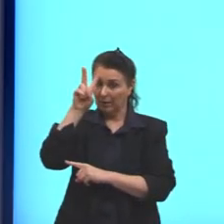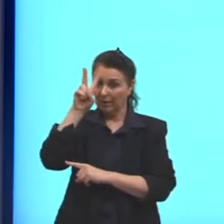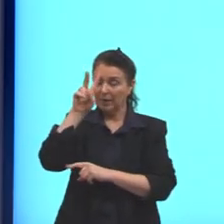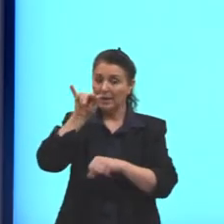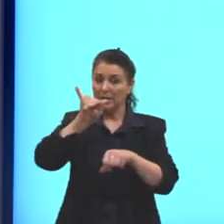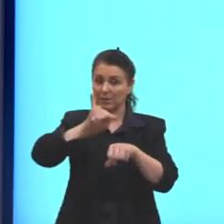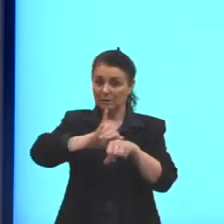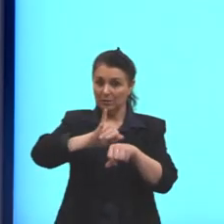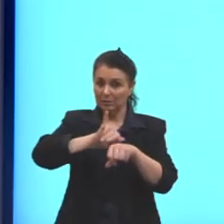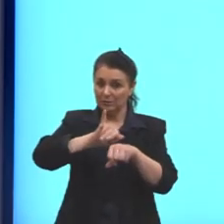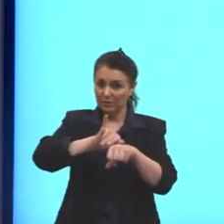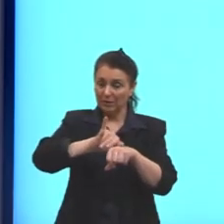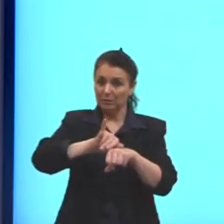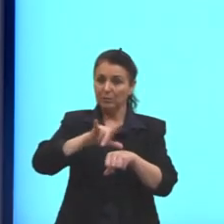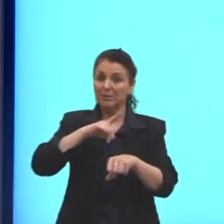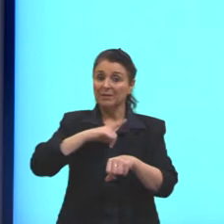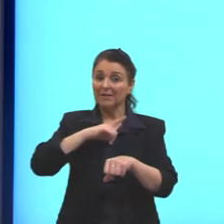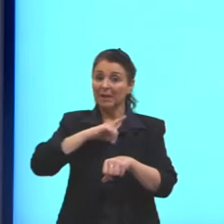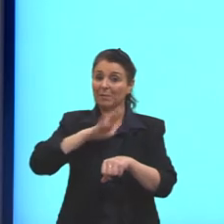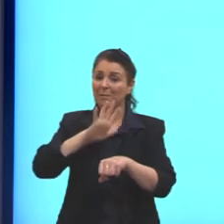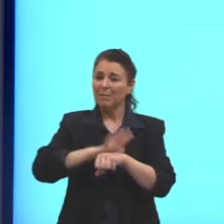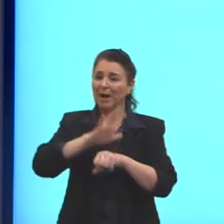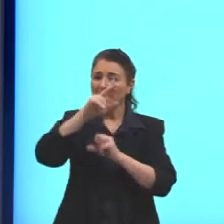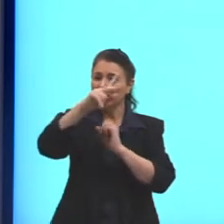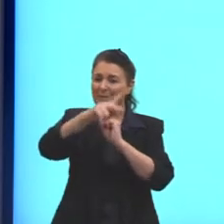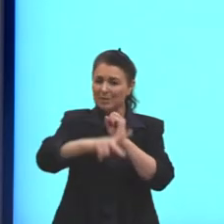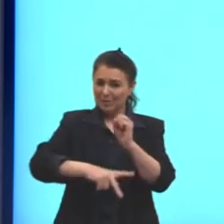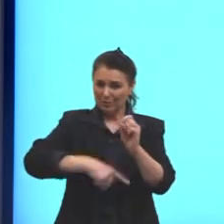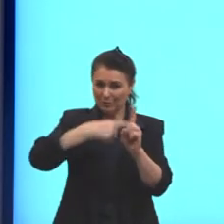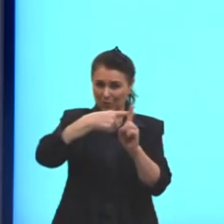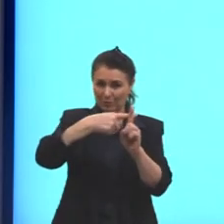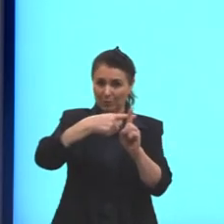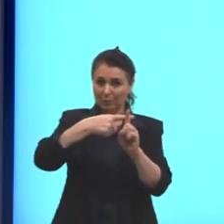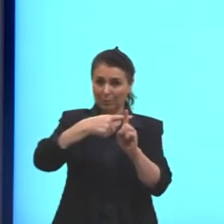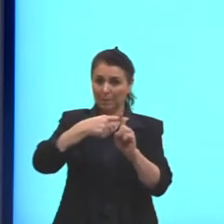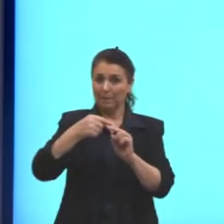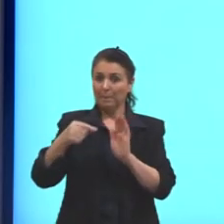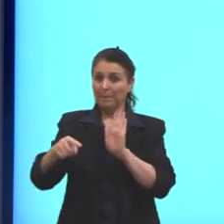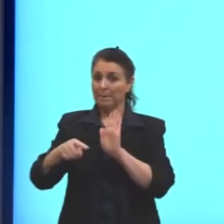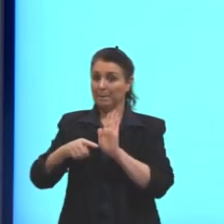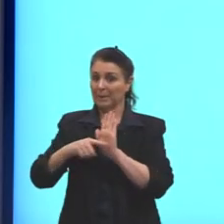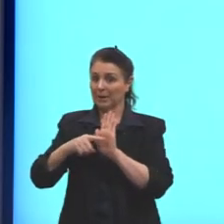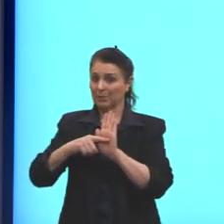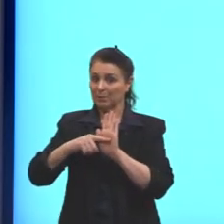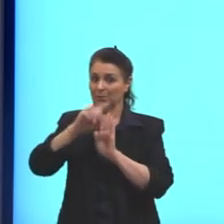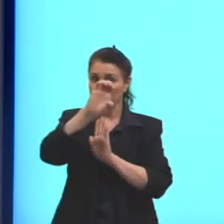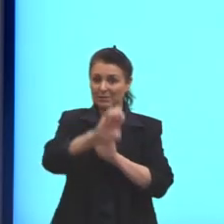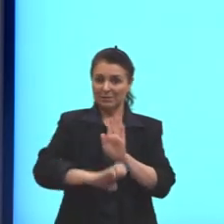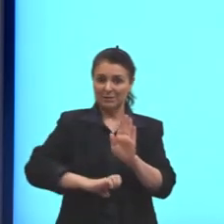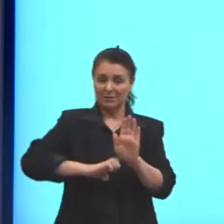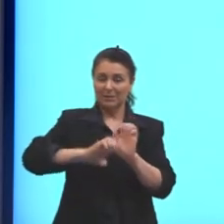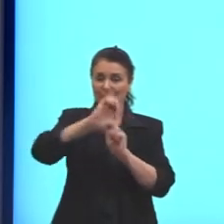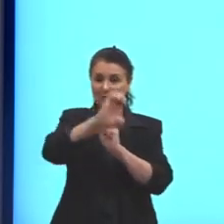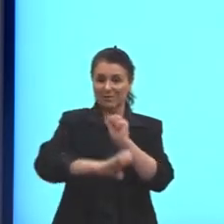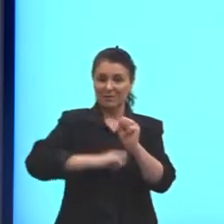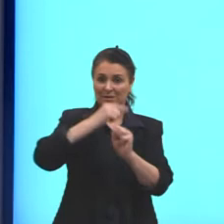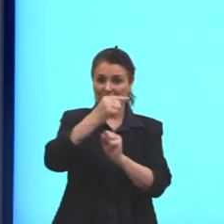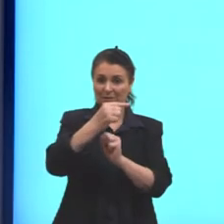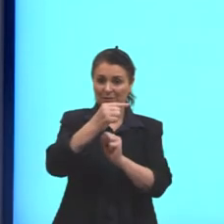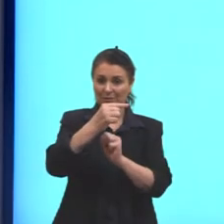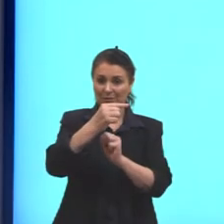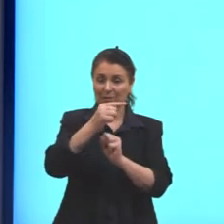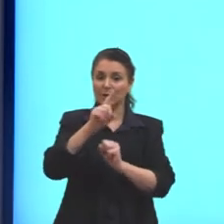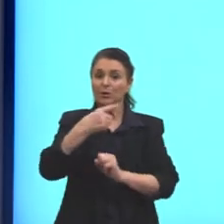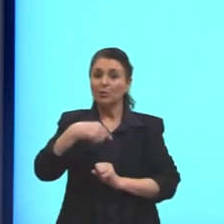corpo aqui ele tem mais prótons do que elétrons por isso que a gente nem desenhou os elétrons aqui tá E neste